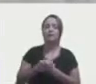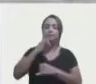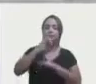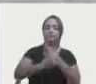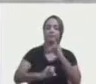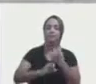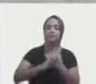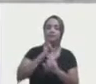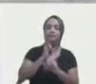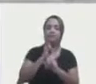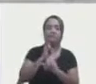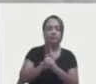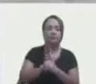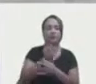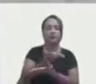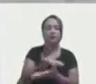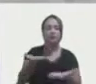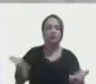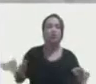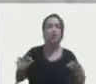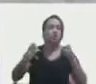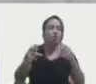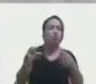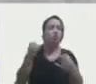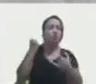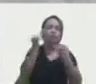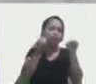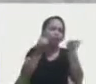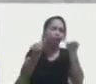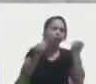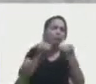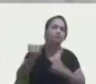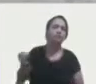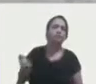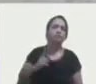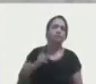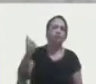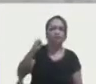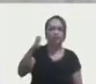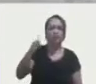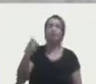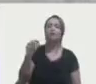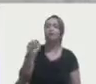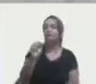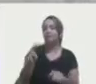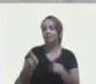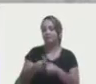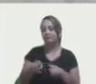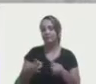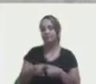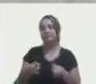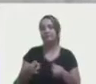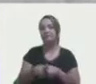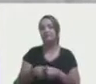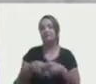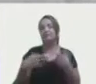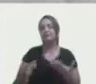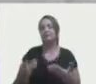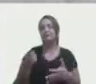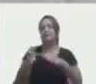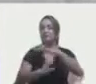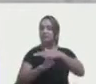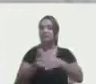o requerimento traz toda a informação inclusive de valores a gente espera que os responsáveis pelas empresas estudem essa